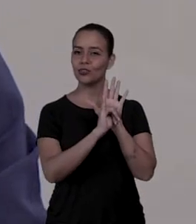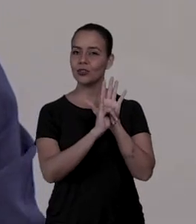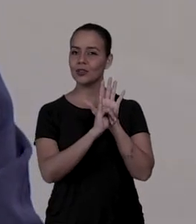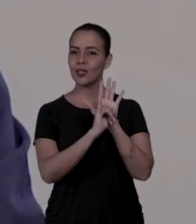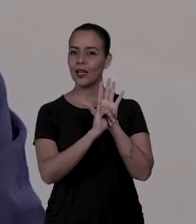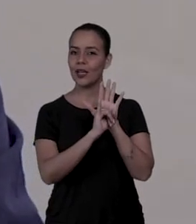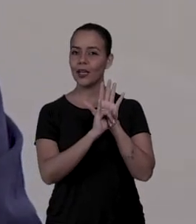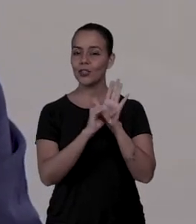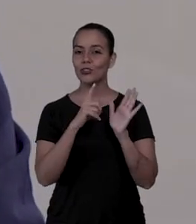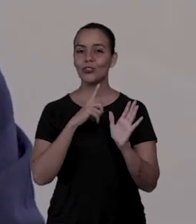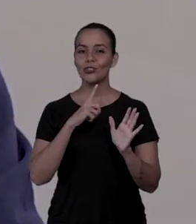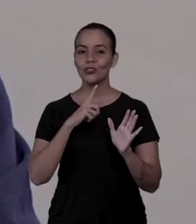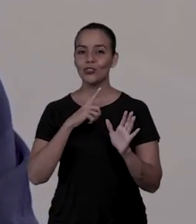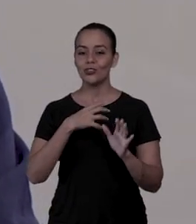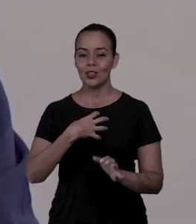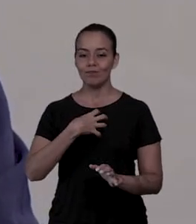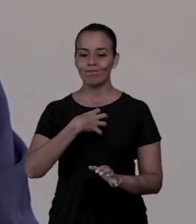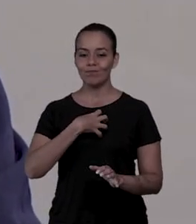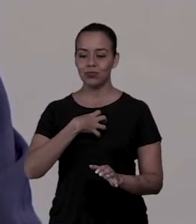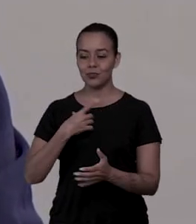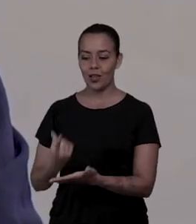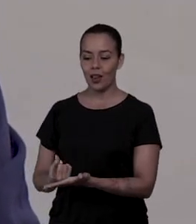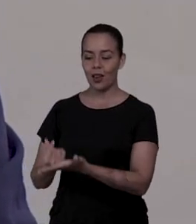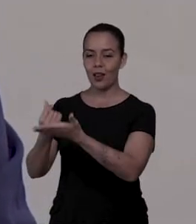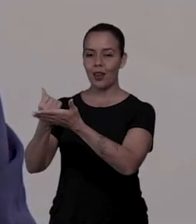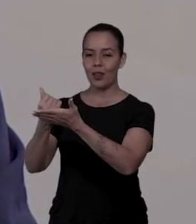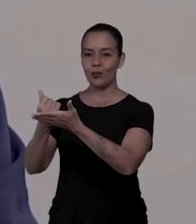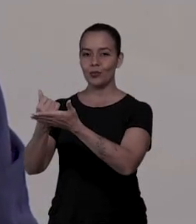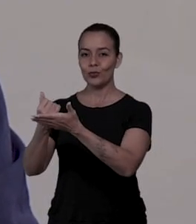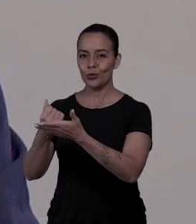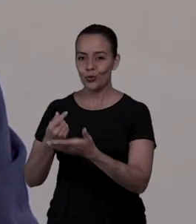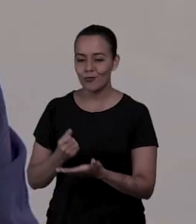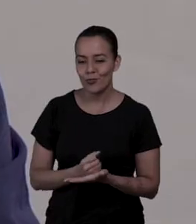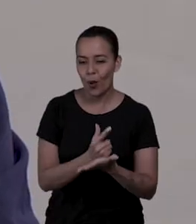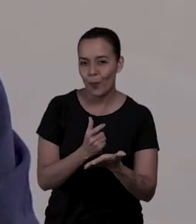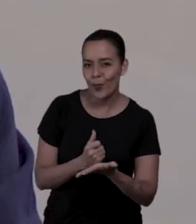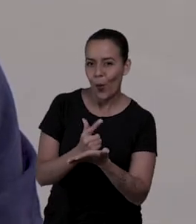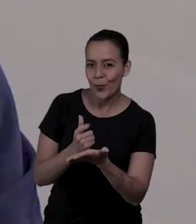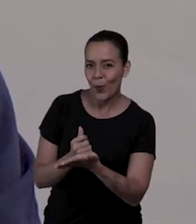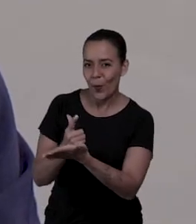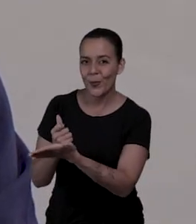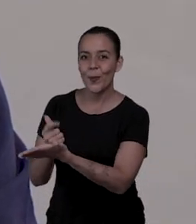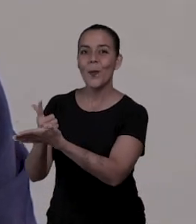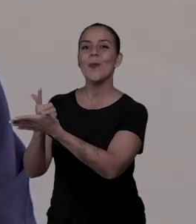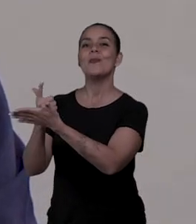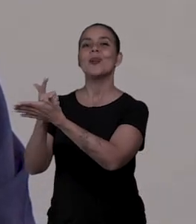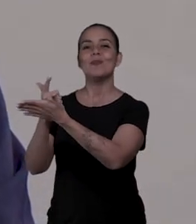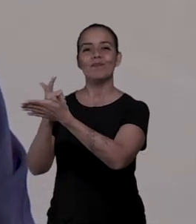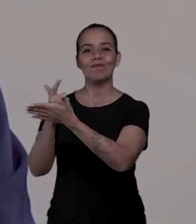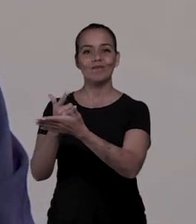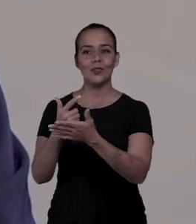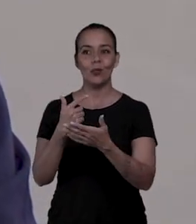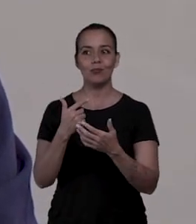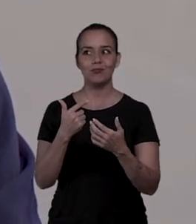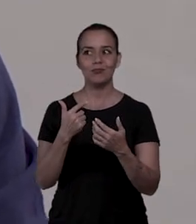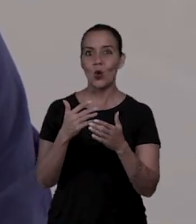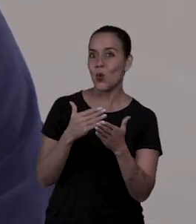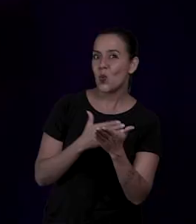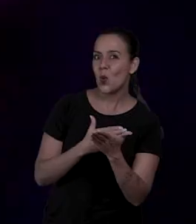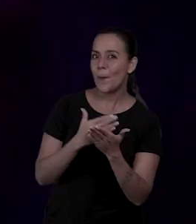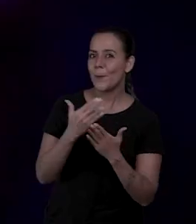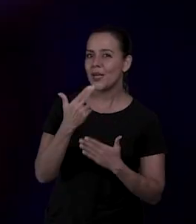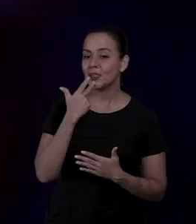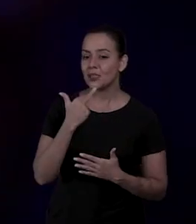sociedade, até a nossa identidade, ela é construída por uma lógica de lucro. Ele é branco